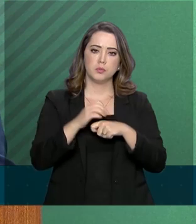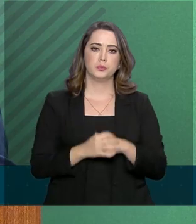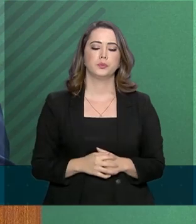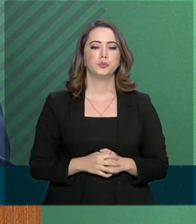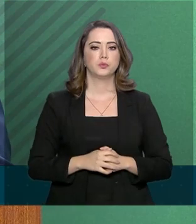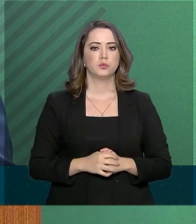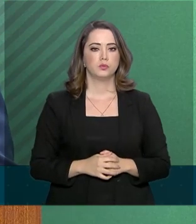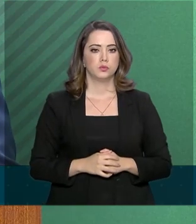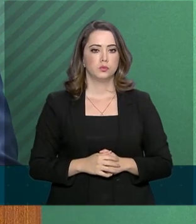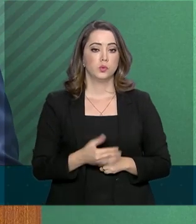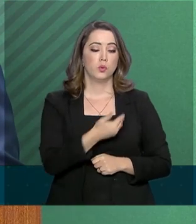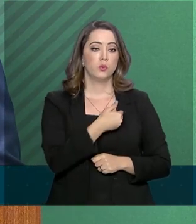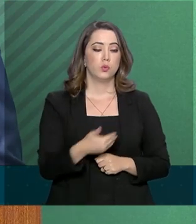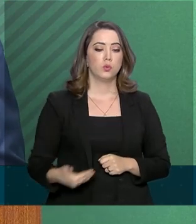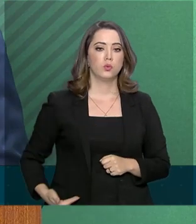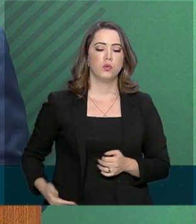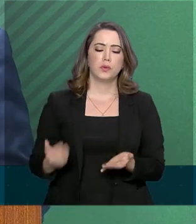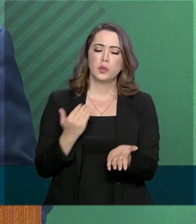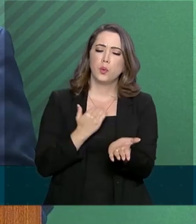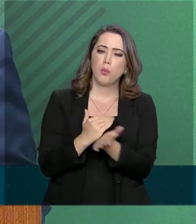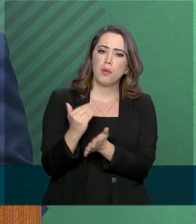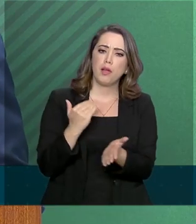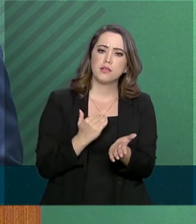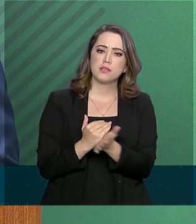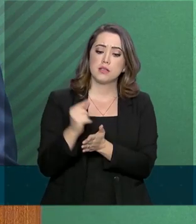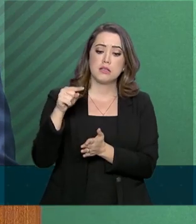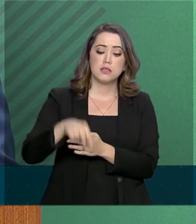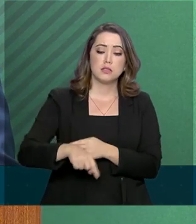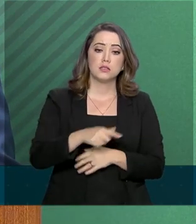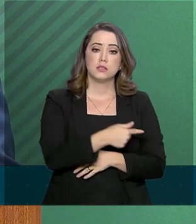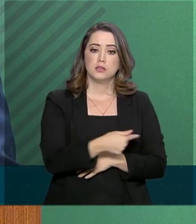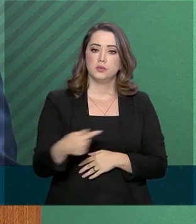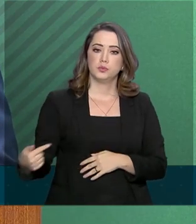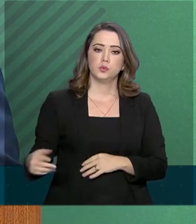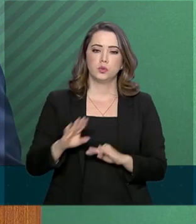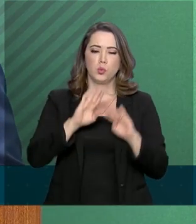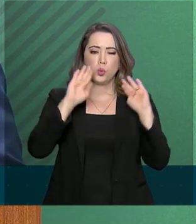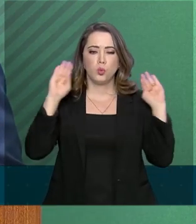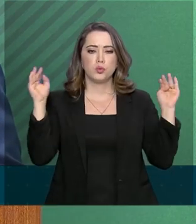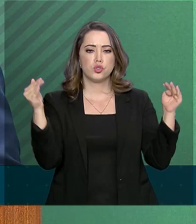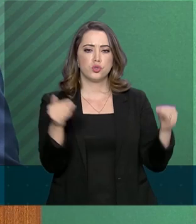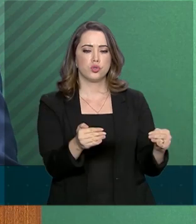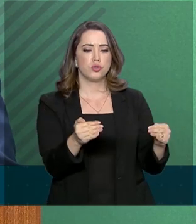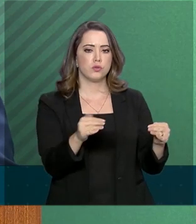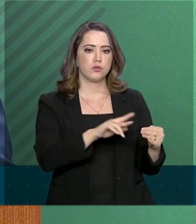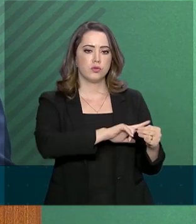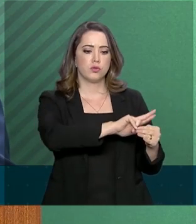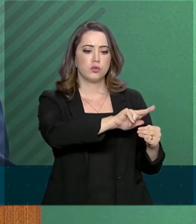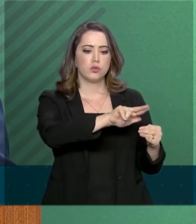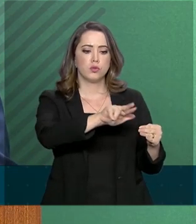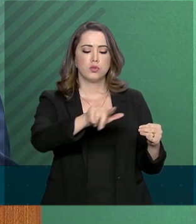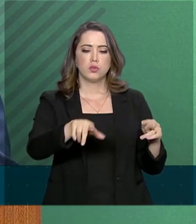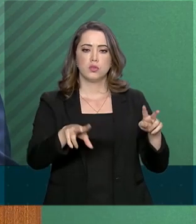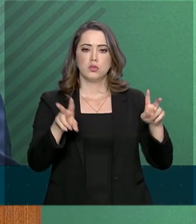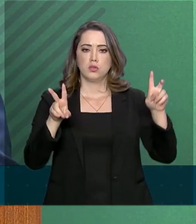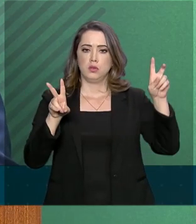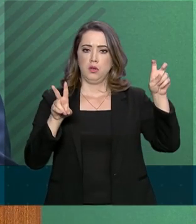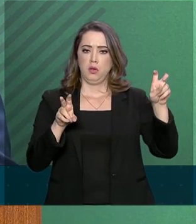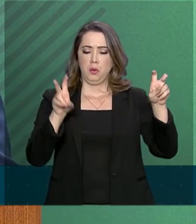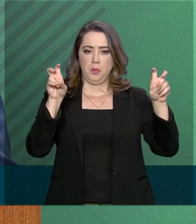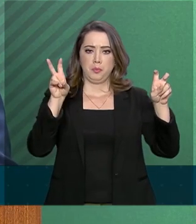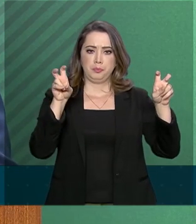o governo inicia a semana com foco nas diversas abre aspas